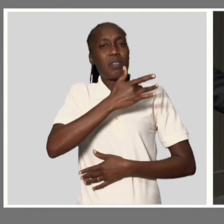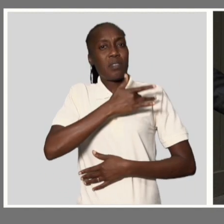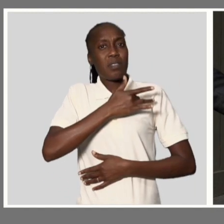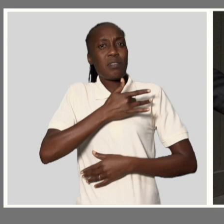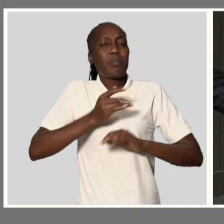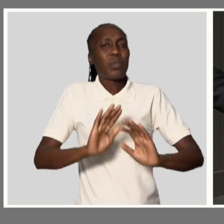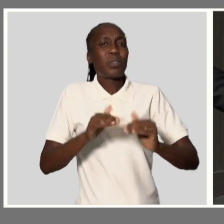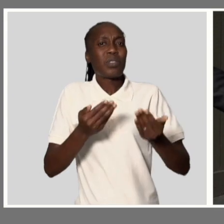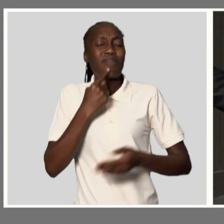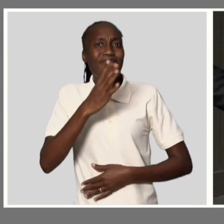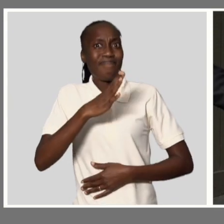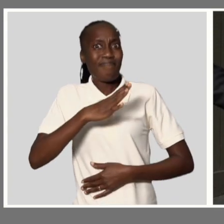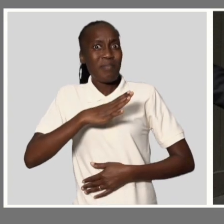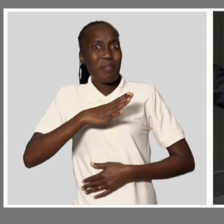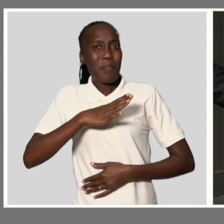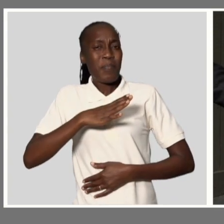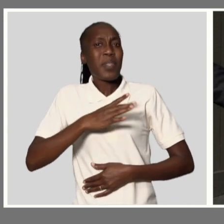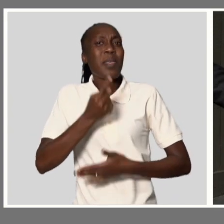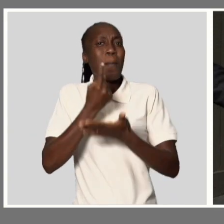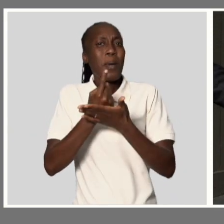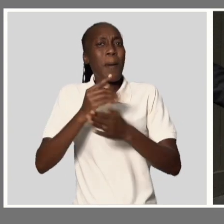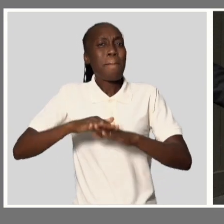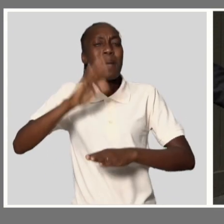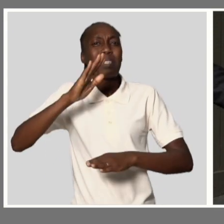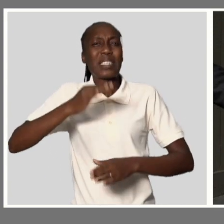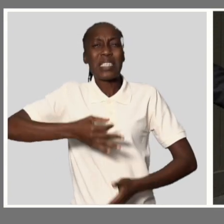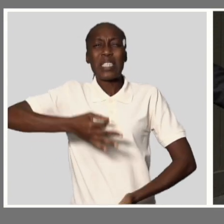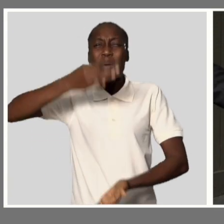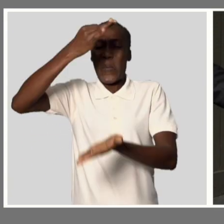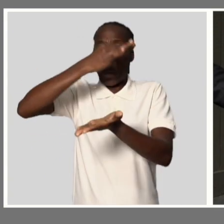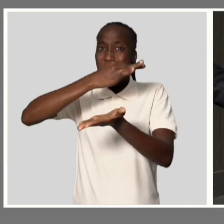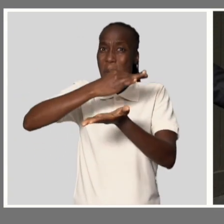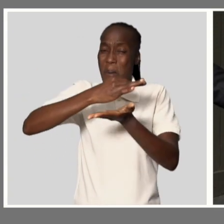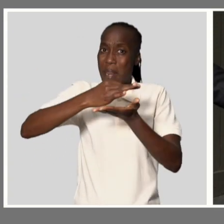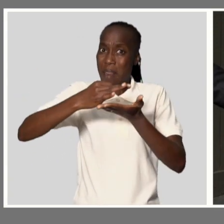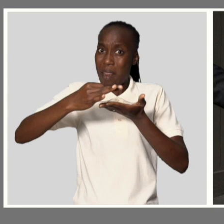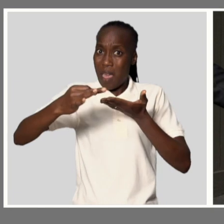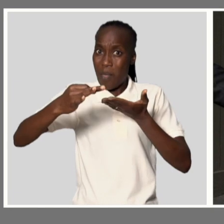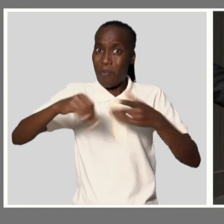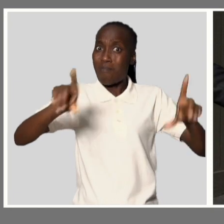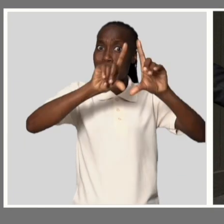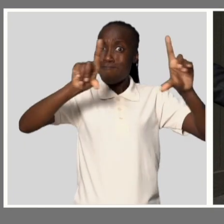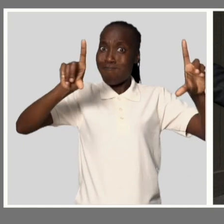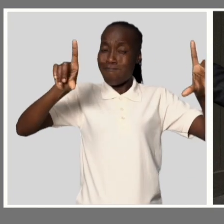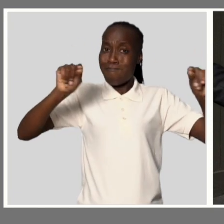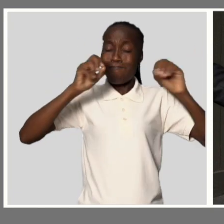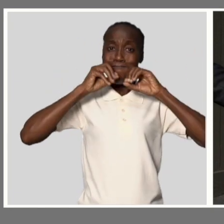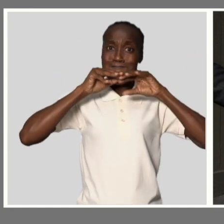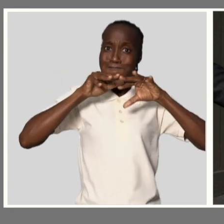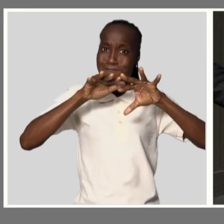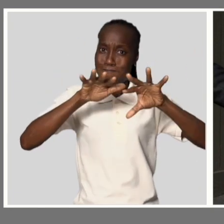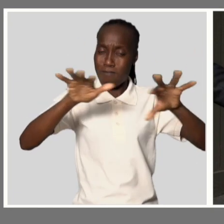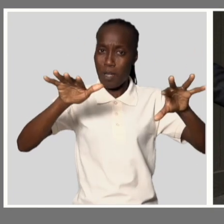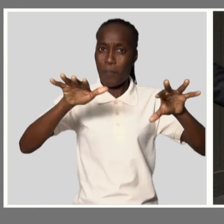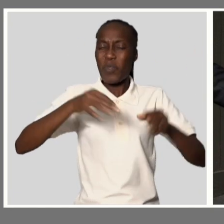sentimos que há uma tendência de elevar a qualidade das matérias que são